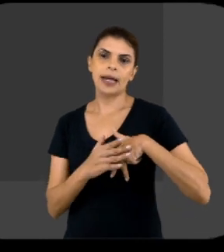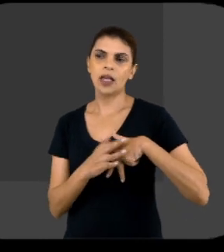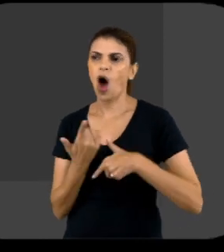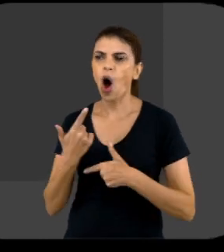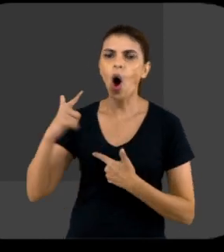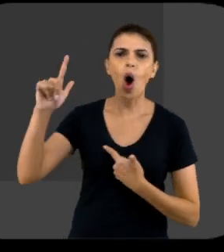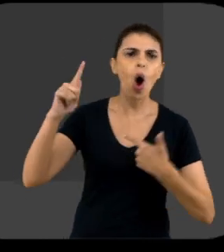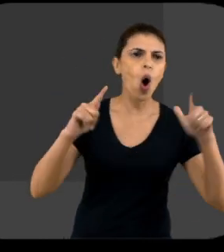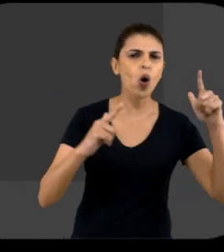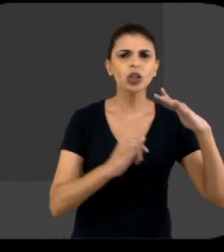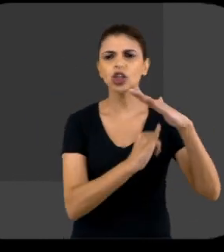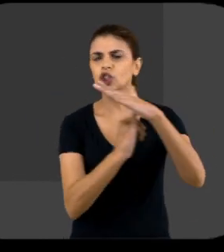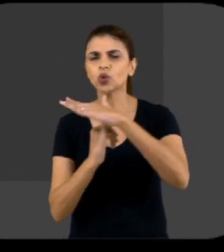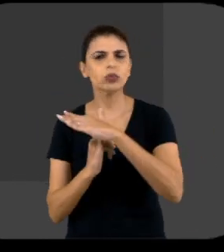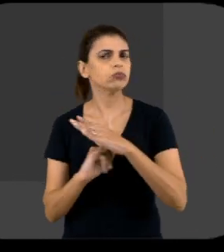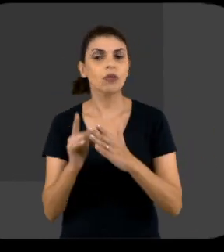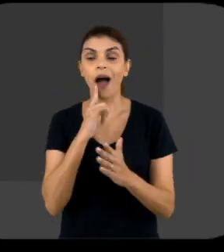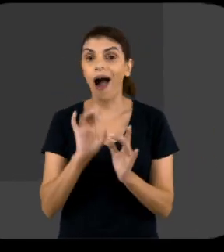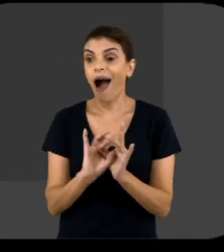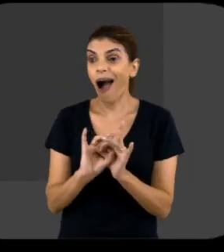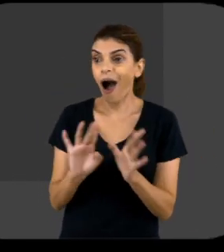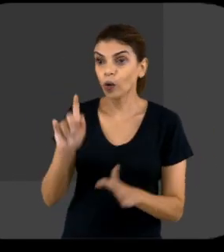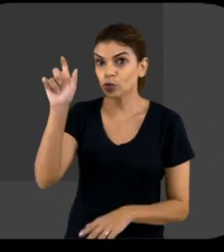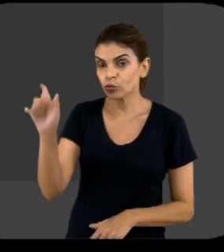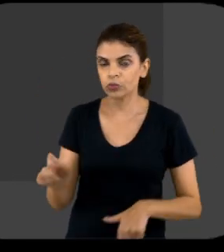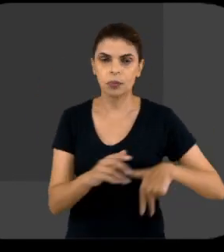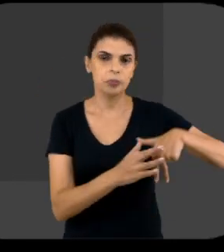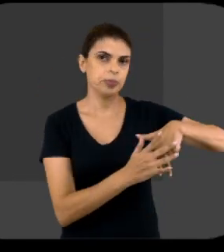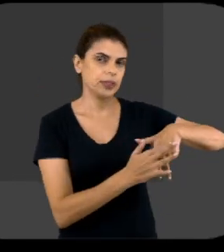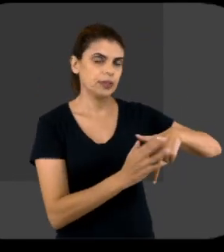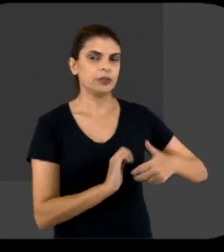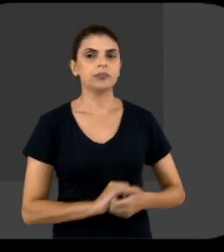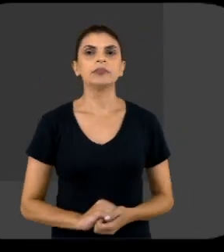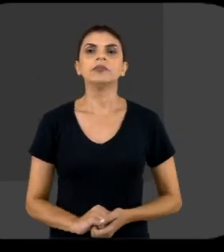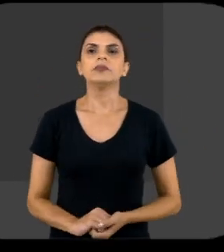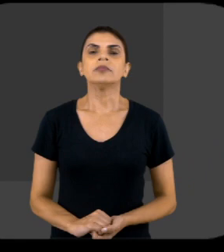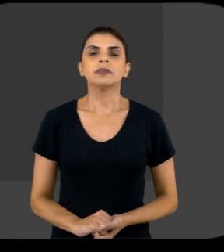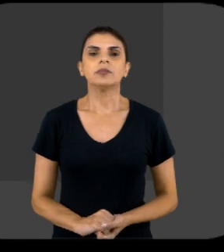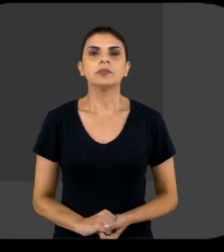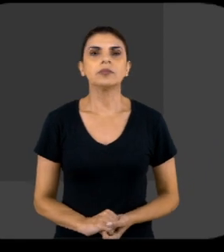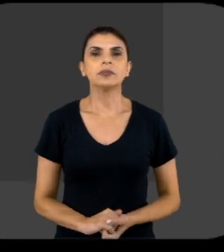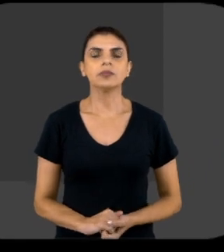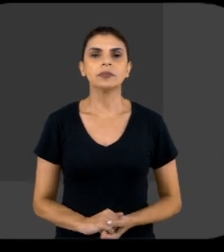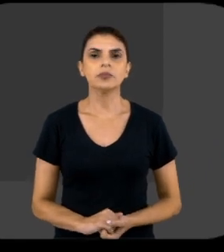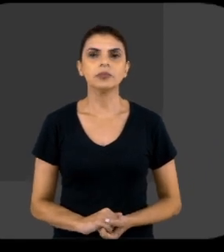para outras instituições somente com autorização do paciente.